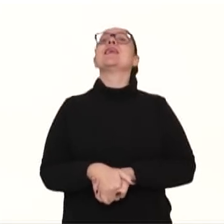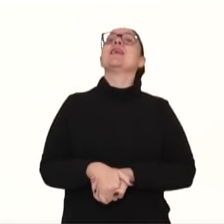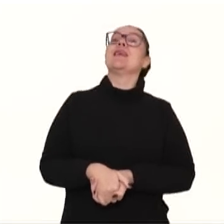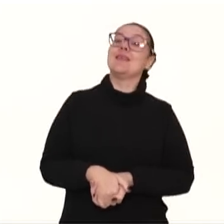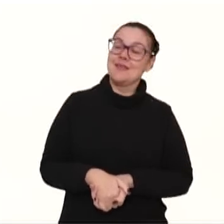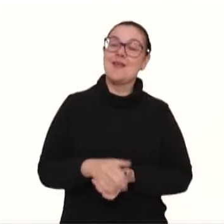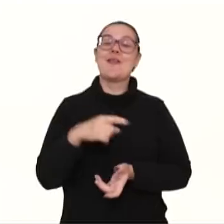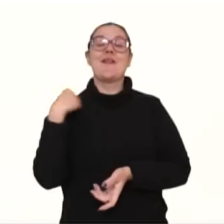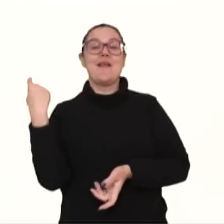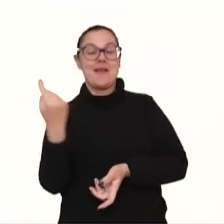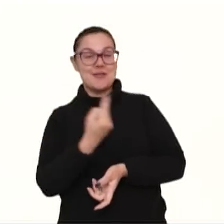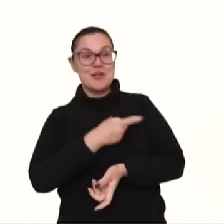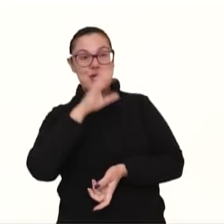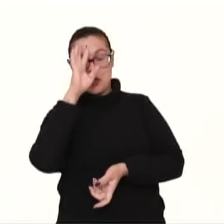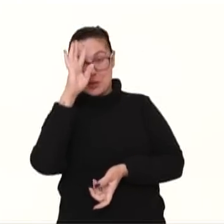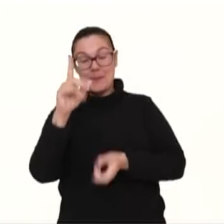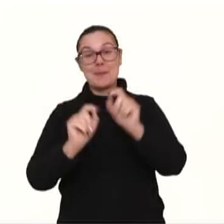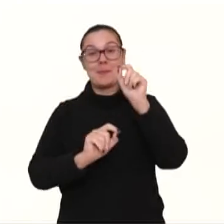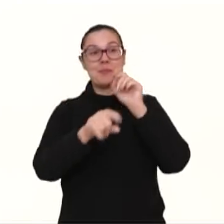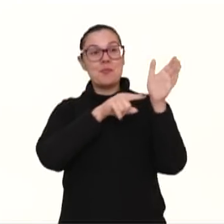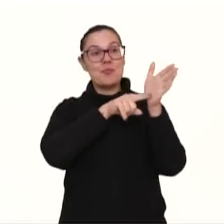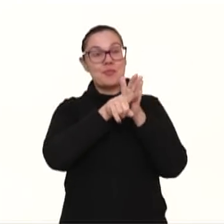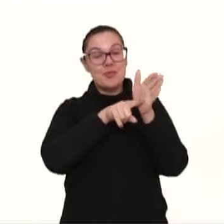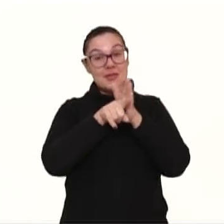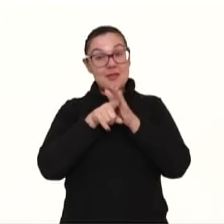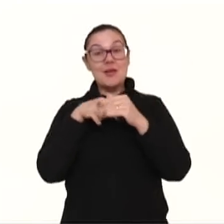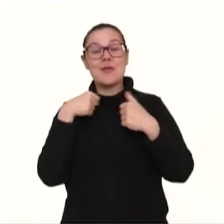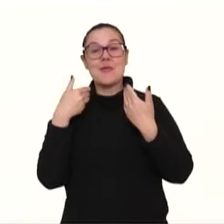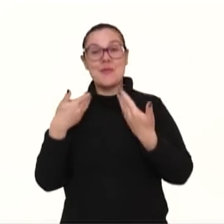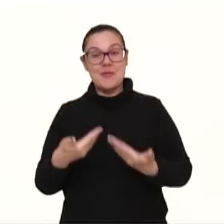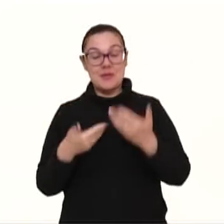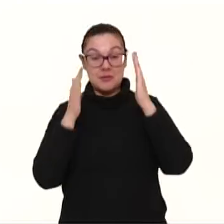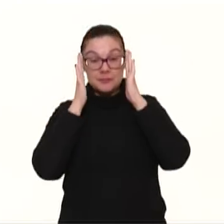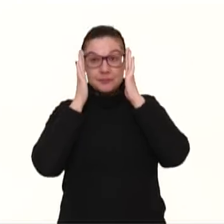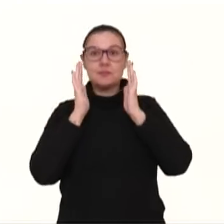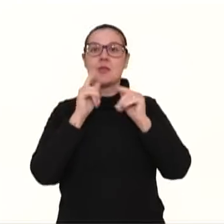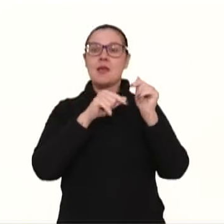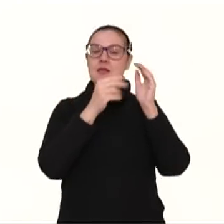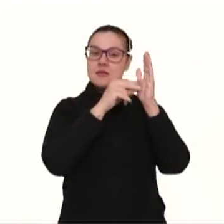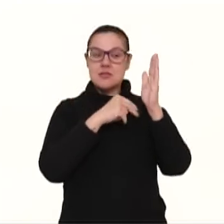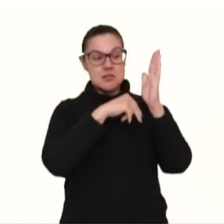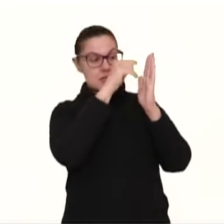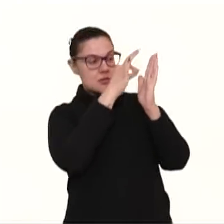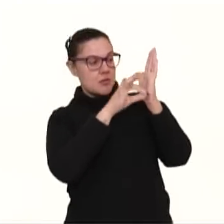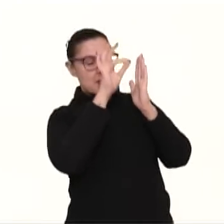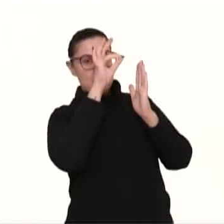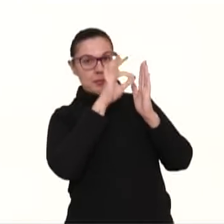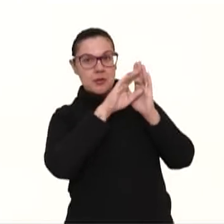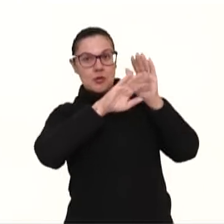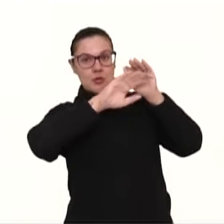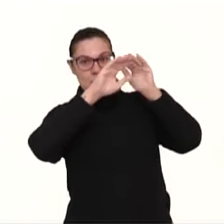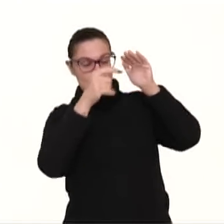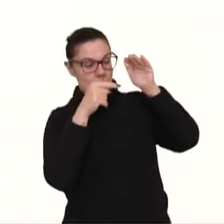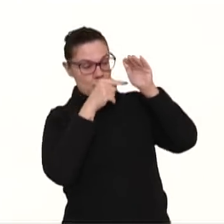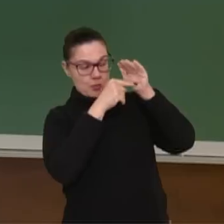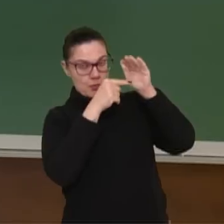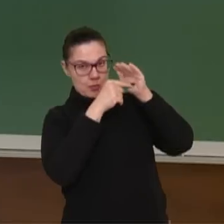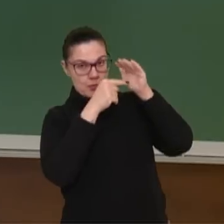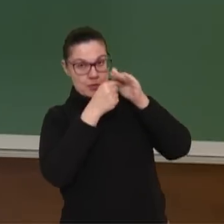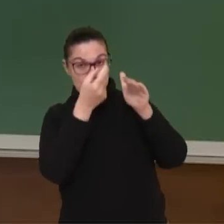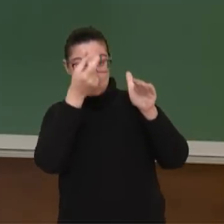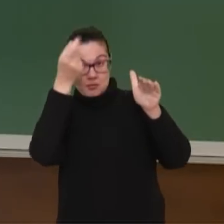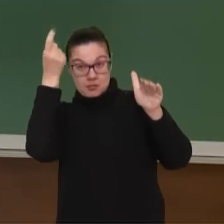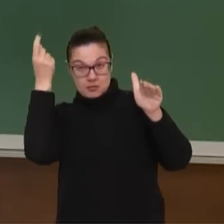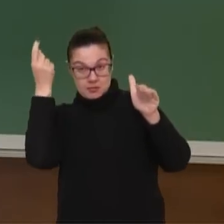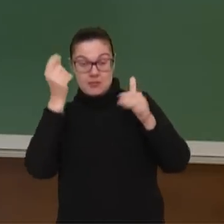uma noção, os pesquisadores, através dos pesquisadores dessas pinturas rupestres, que são desenhos feitos em cavernas geralmente, que